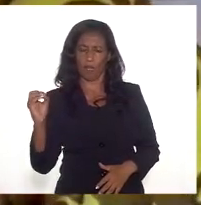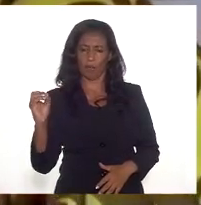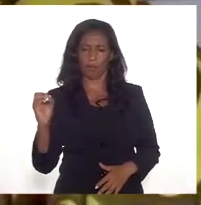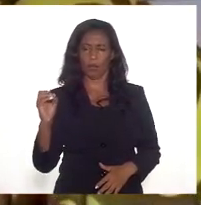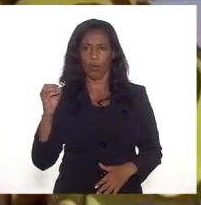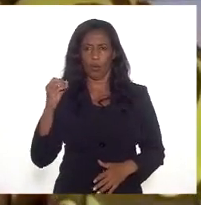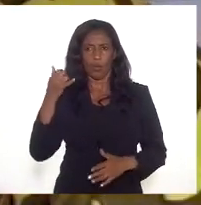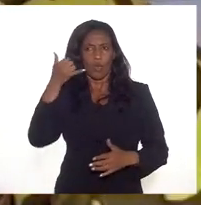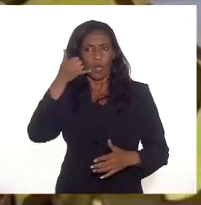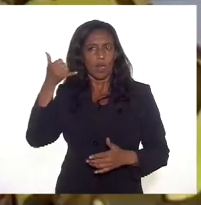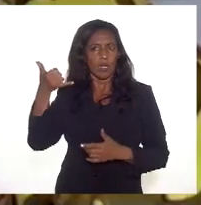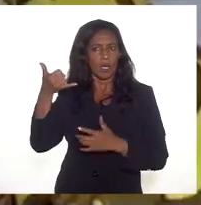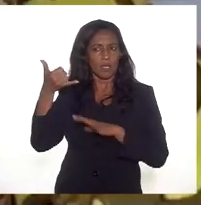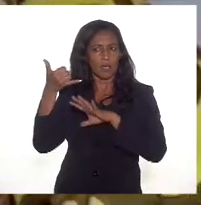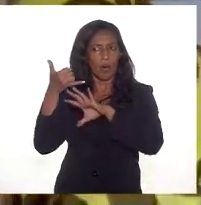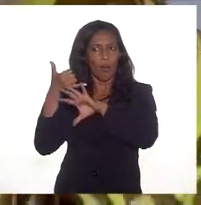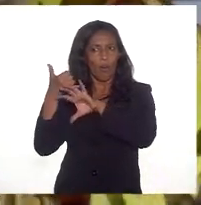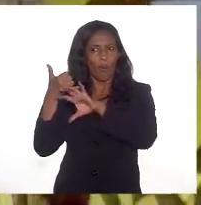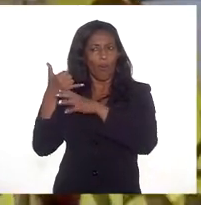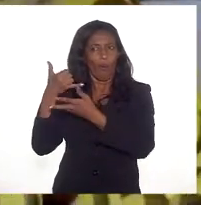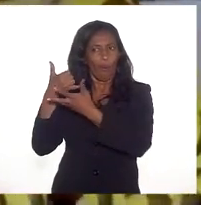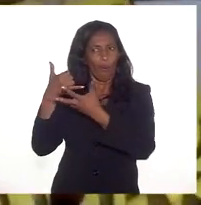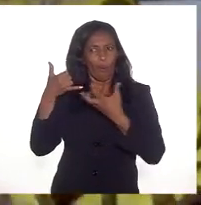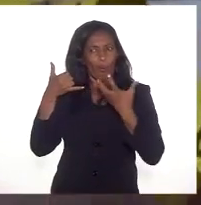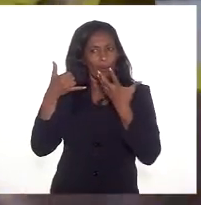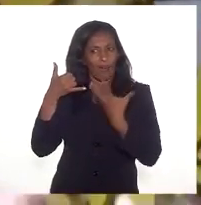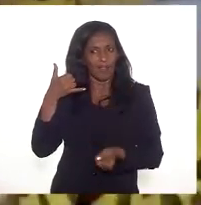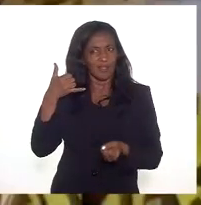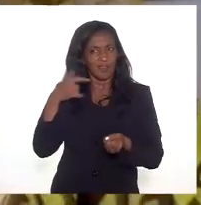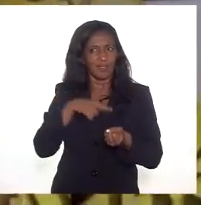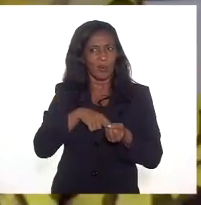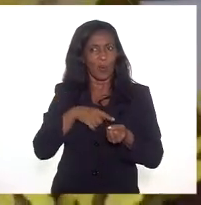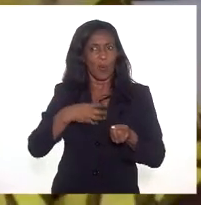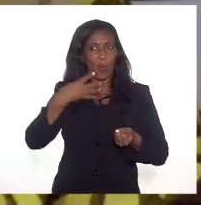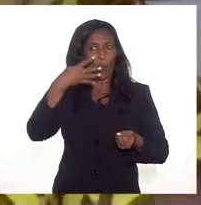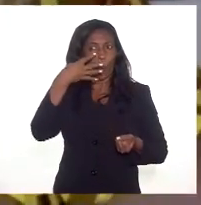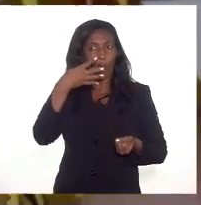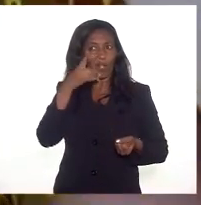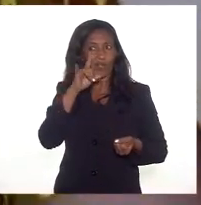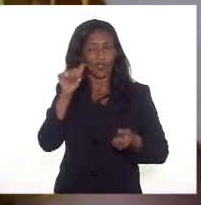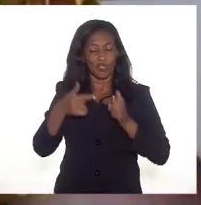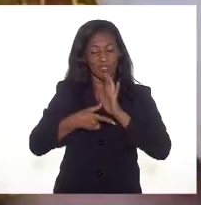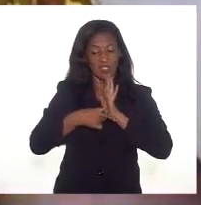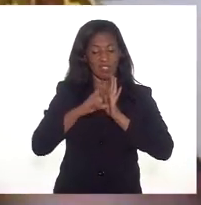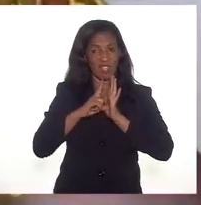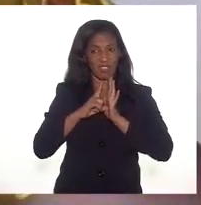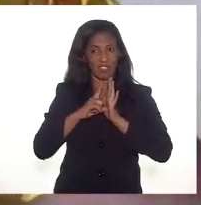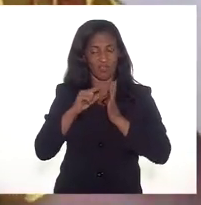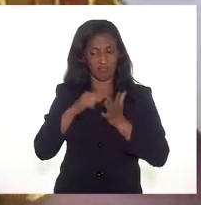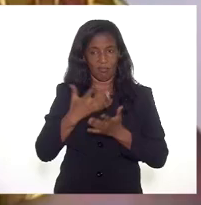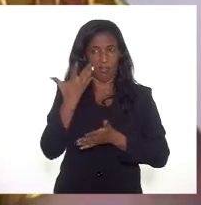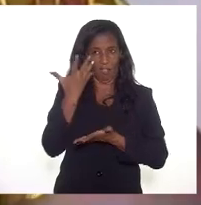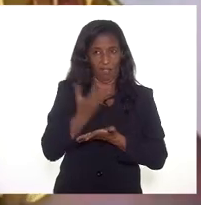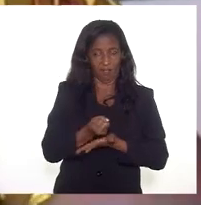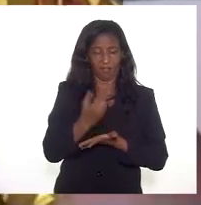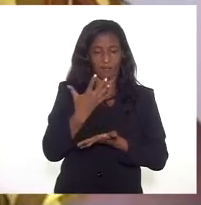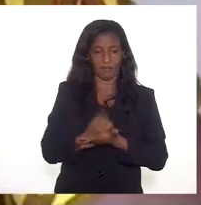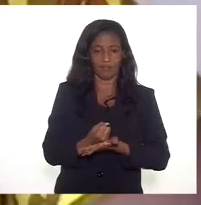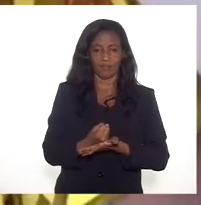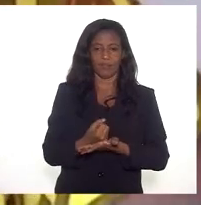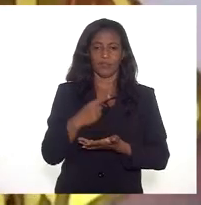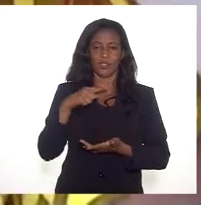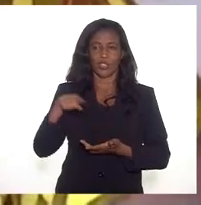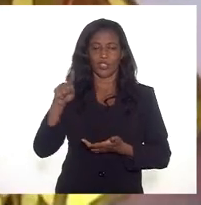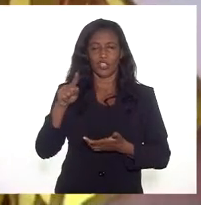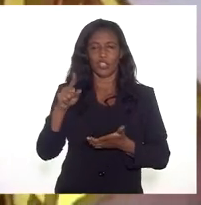interceptação telefônica de uma conversa sua, foi colocado ali que 4 dias antes do procedimento ir para o